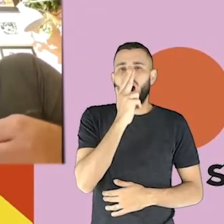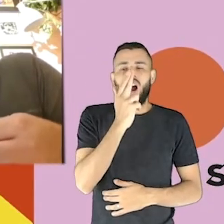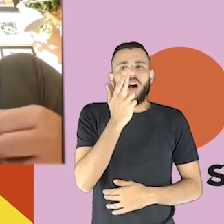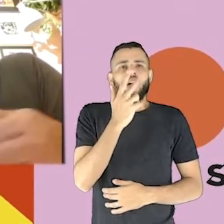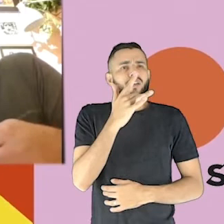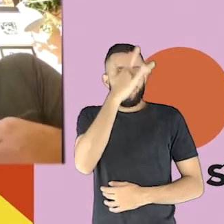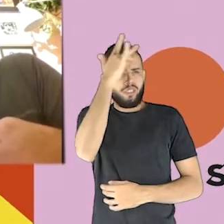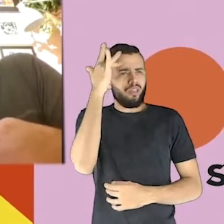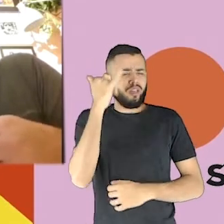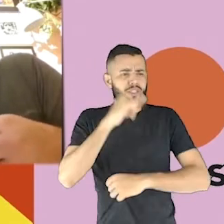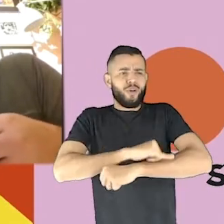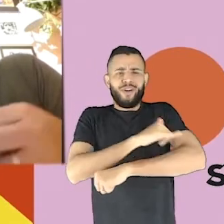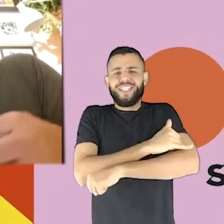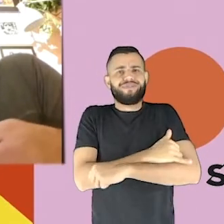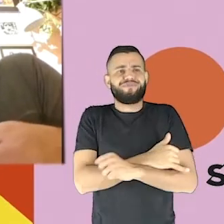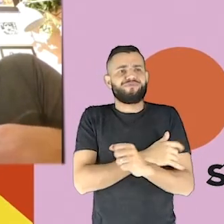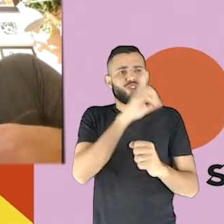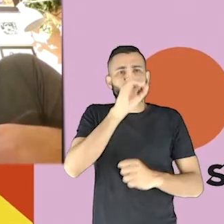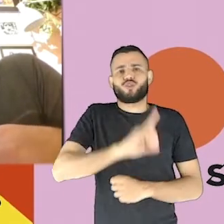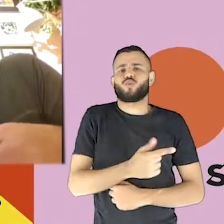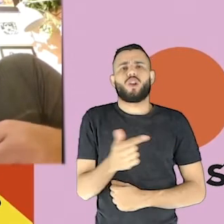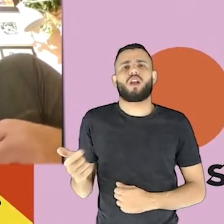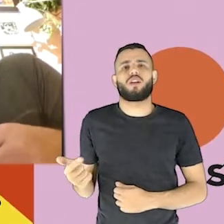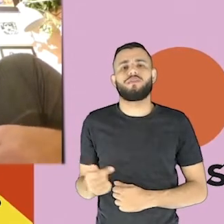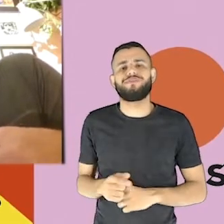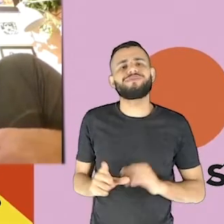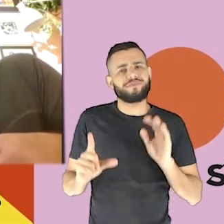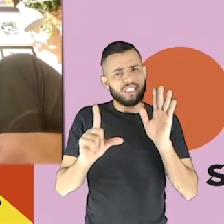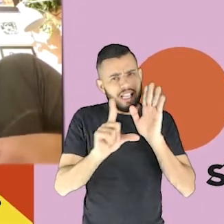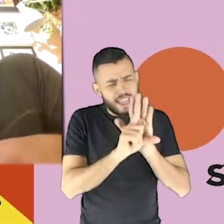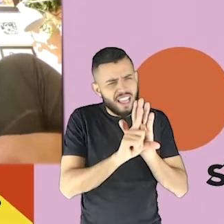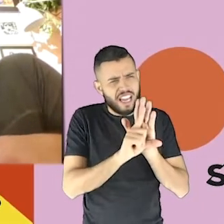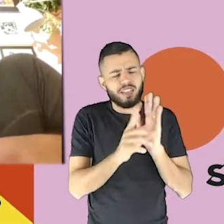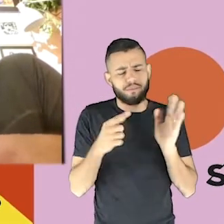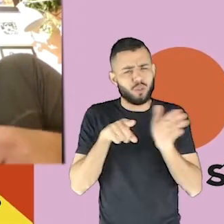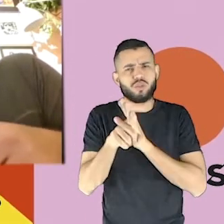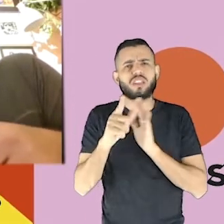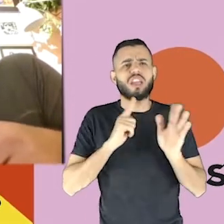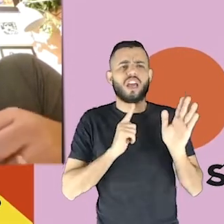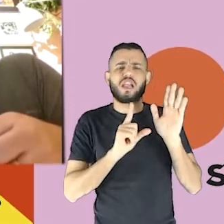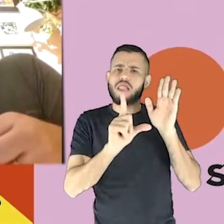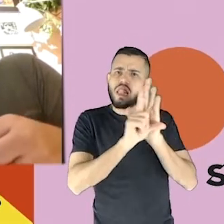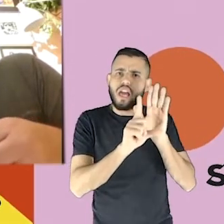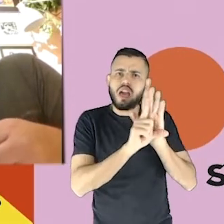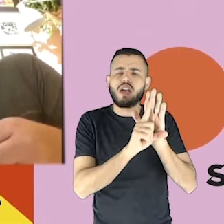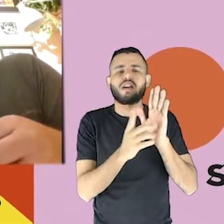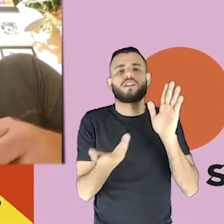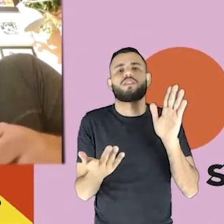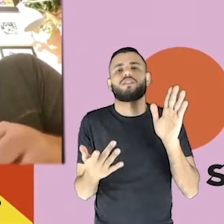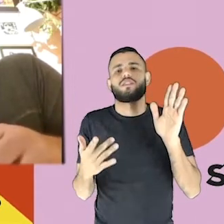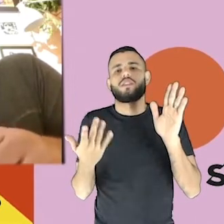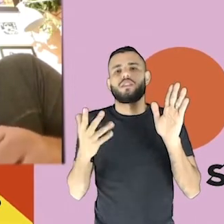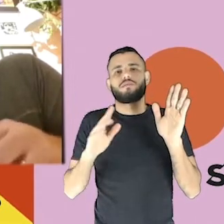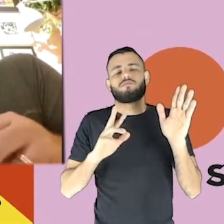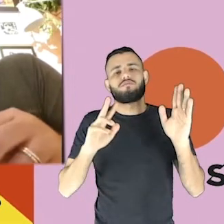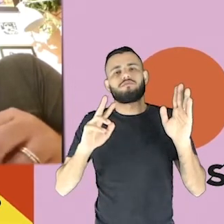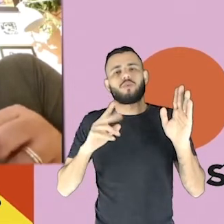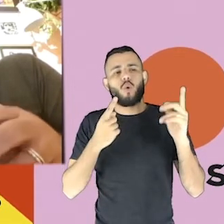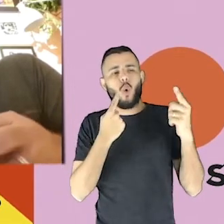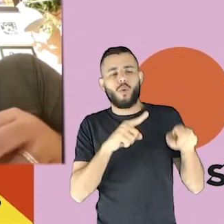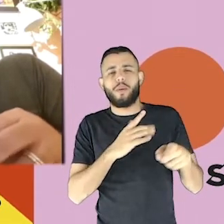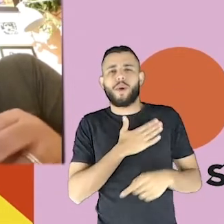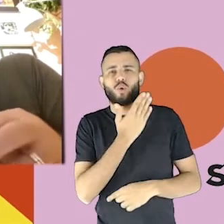negada a pessoa gorda desde que ela exista, né? E existe alguma lei, Vanessa, contra o preconceito das pessoas